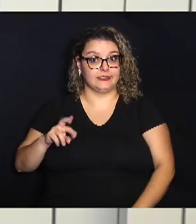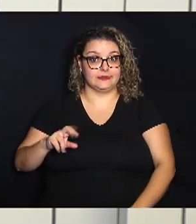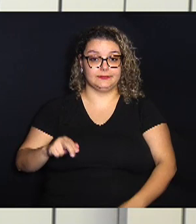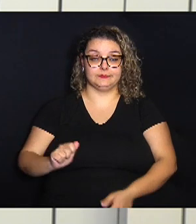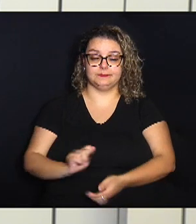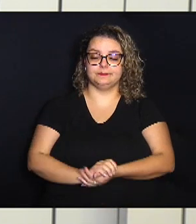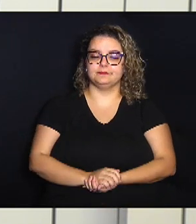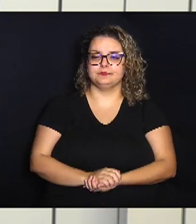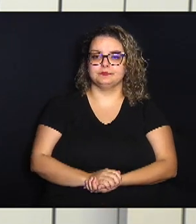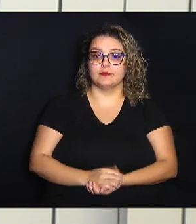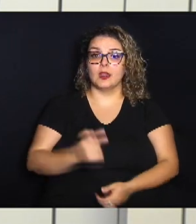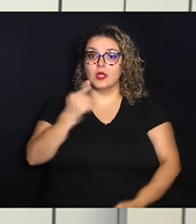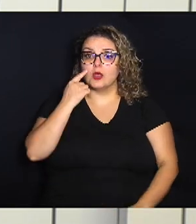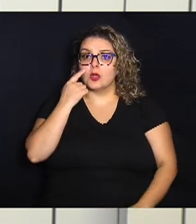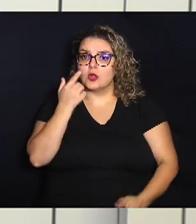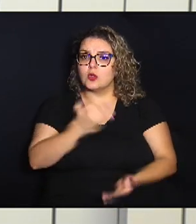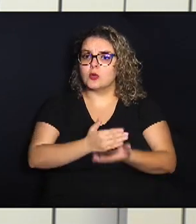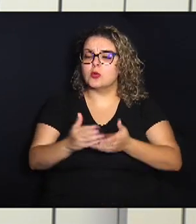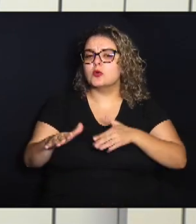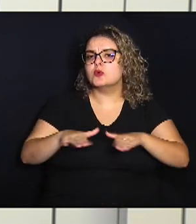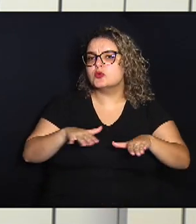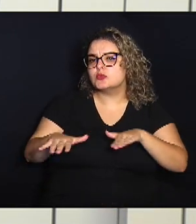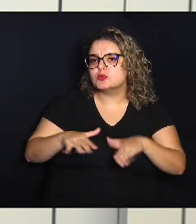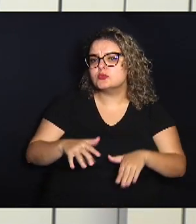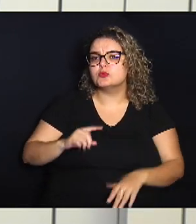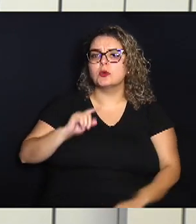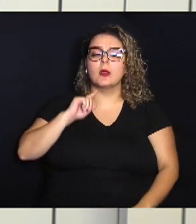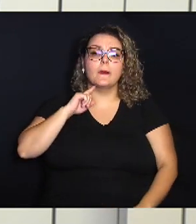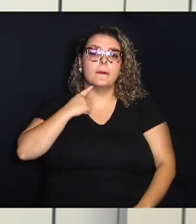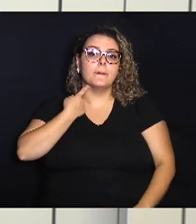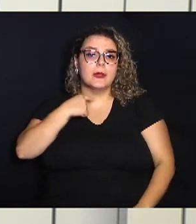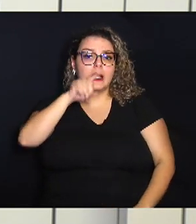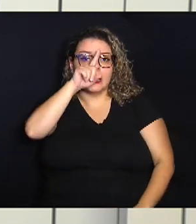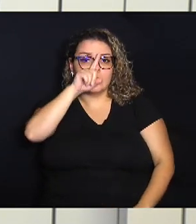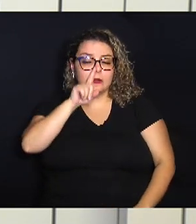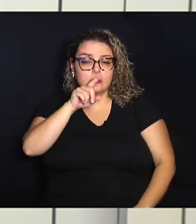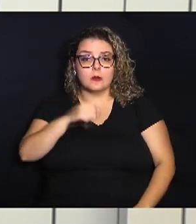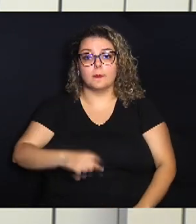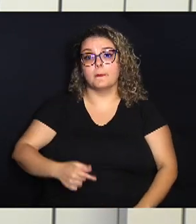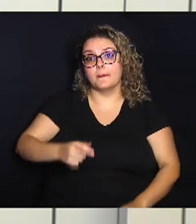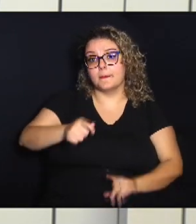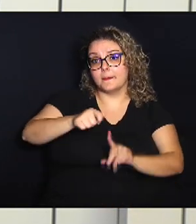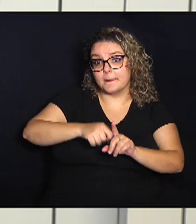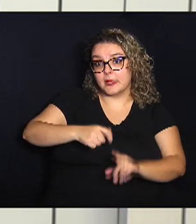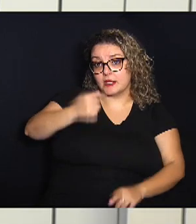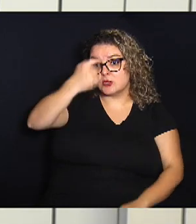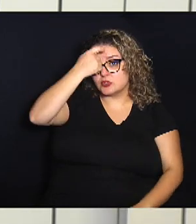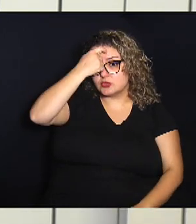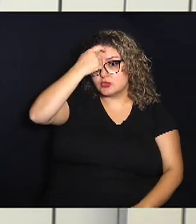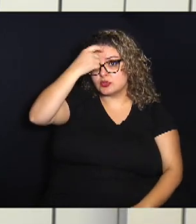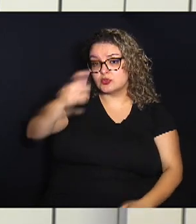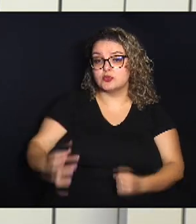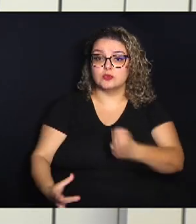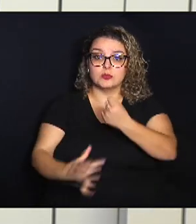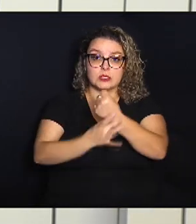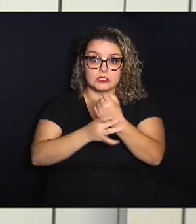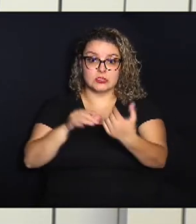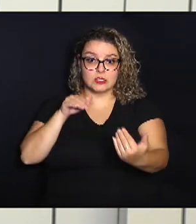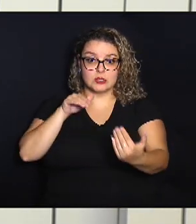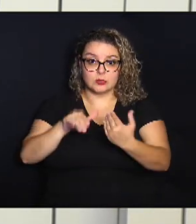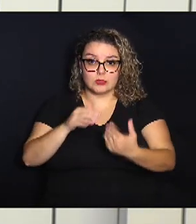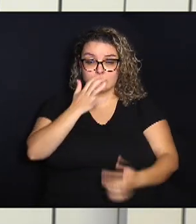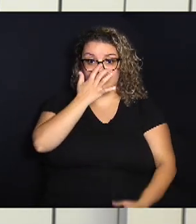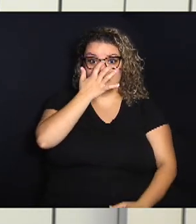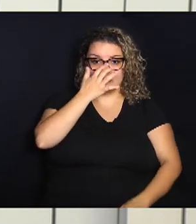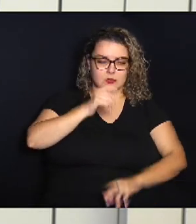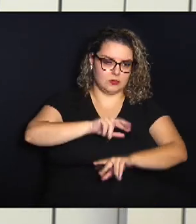E olha só, começou um movimento Maio Amarelo, mês de conscientização sobre a segurança no trânsito, com